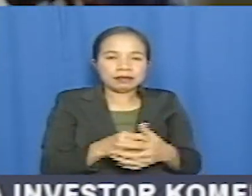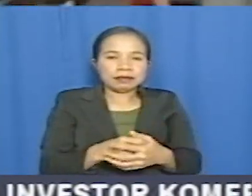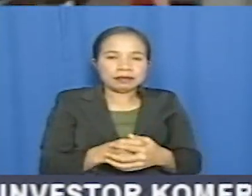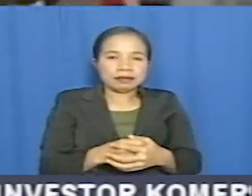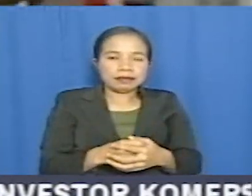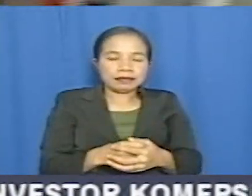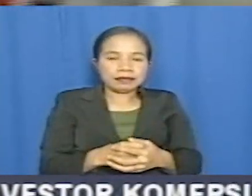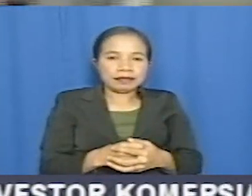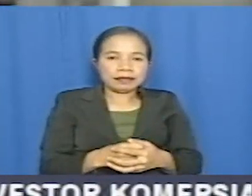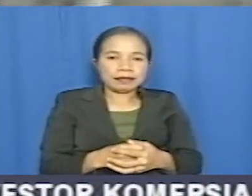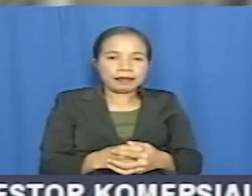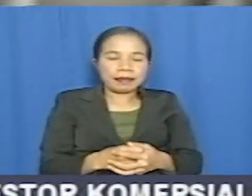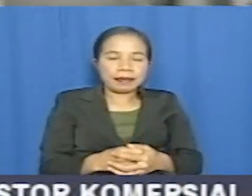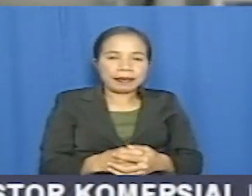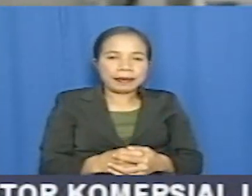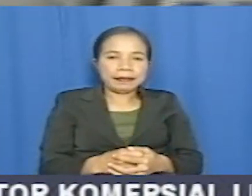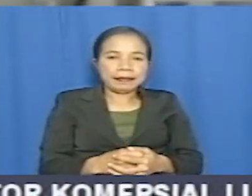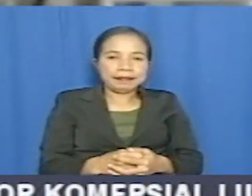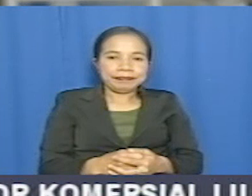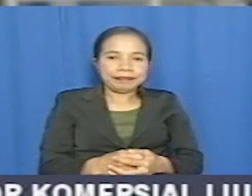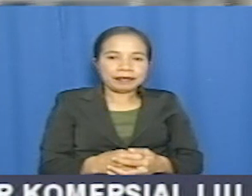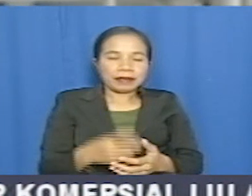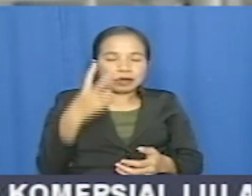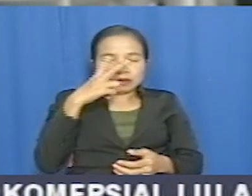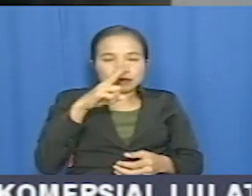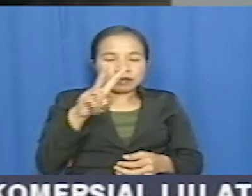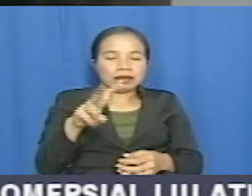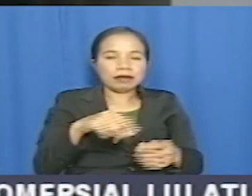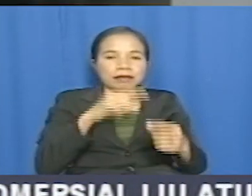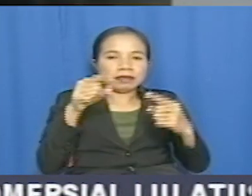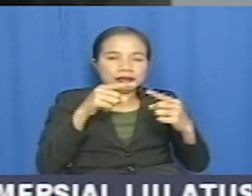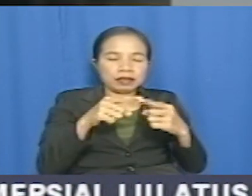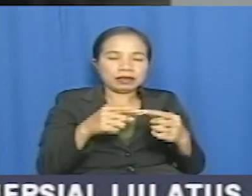tabul approval to drill. Sim. Approval to drill ne atu hare kwa hira kanu ne tun to